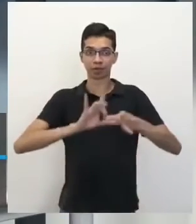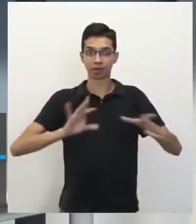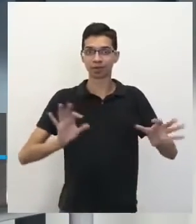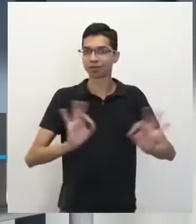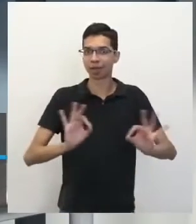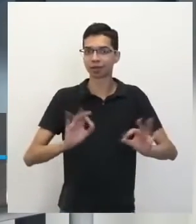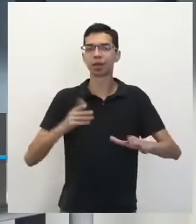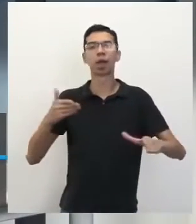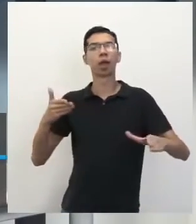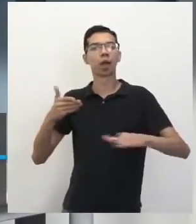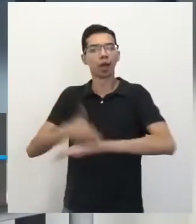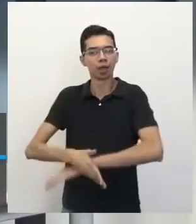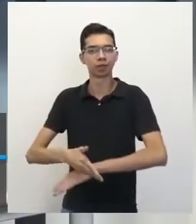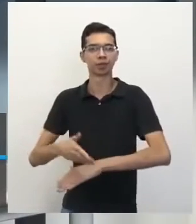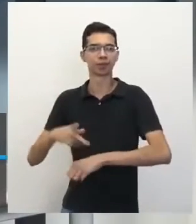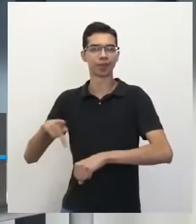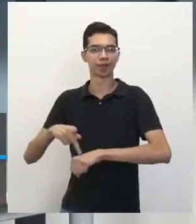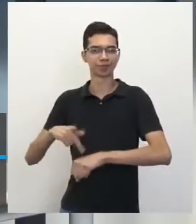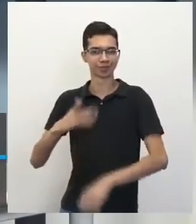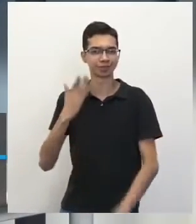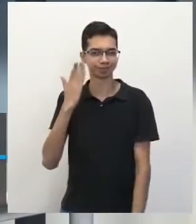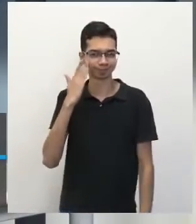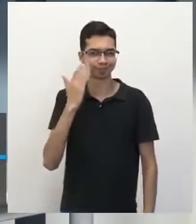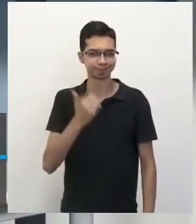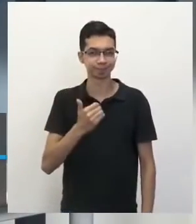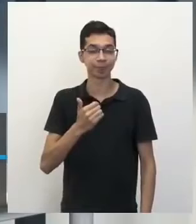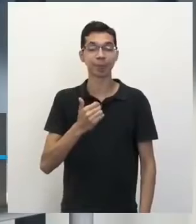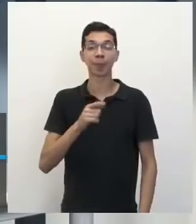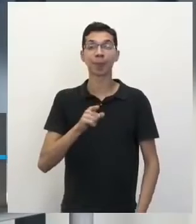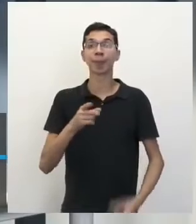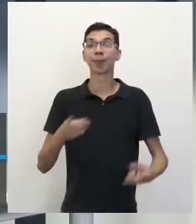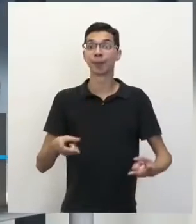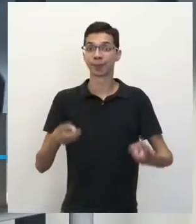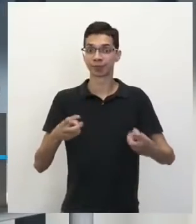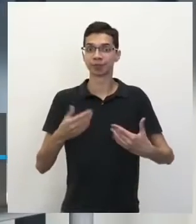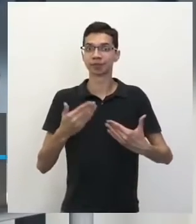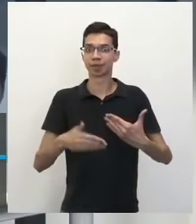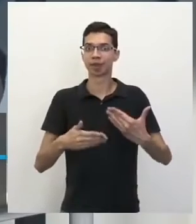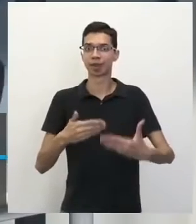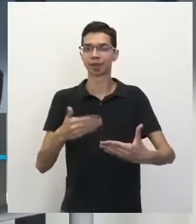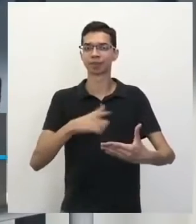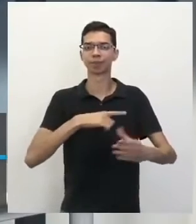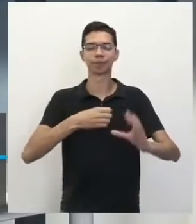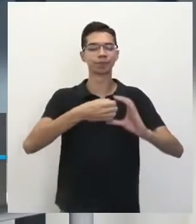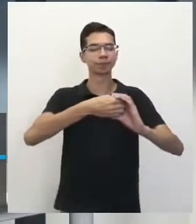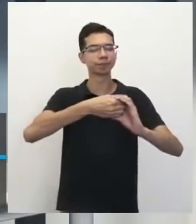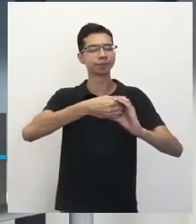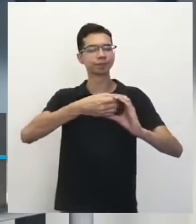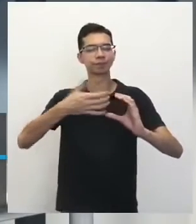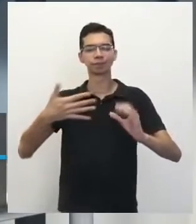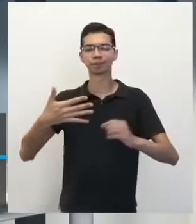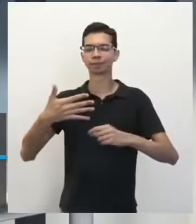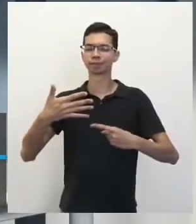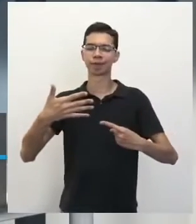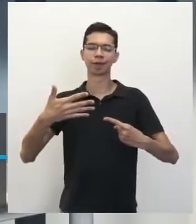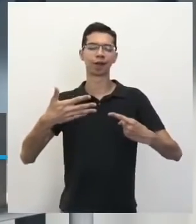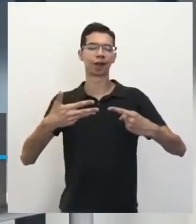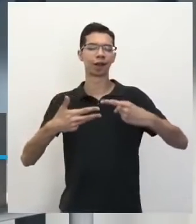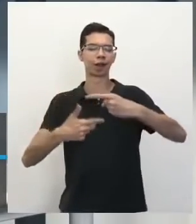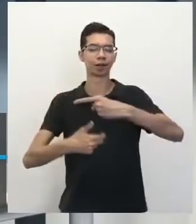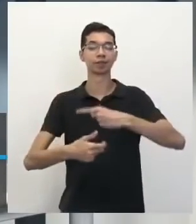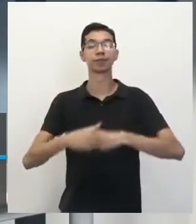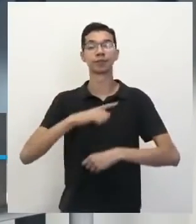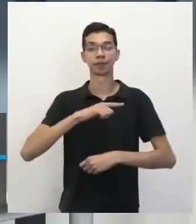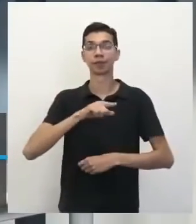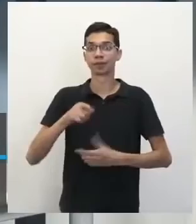que esse processo migratório é um processo que tem várias características, né? Depois vocês vão aí estudando, vão se aprimorando,